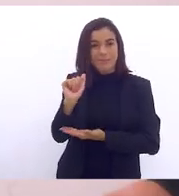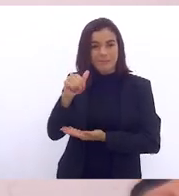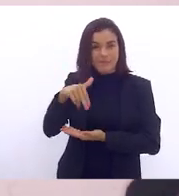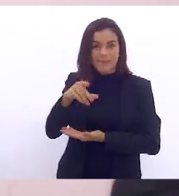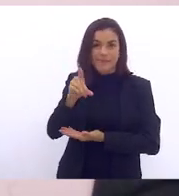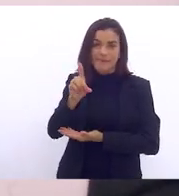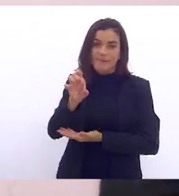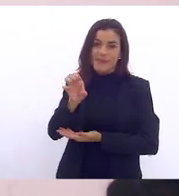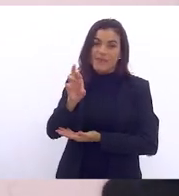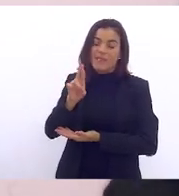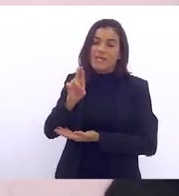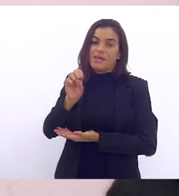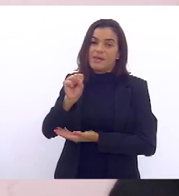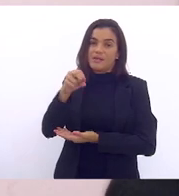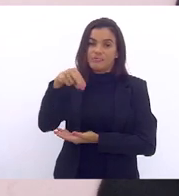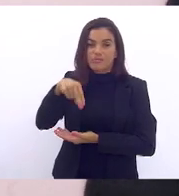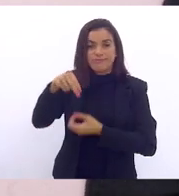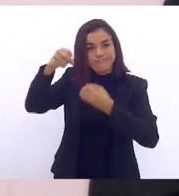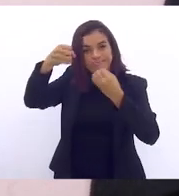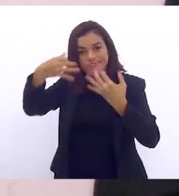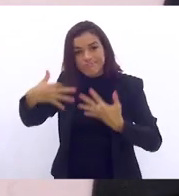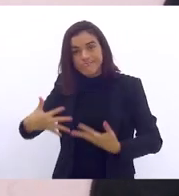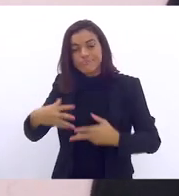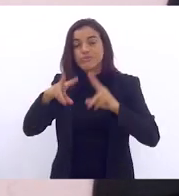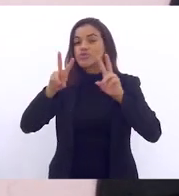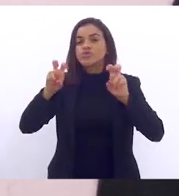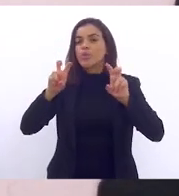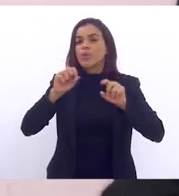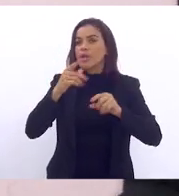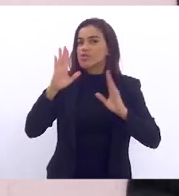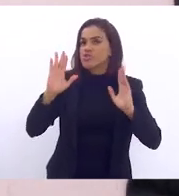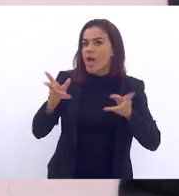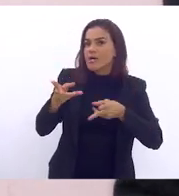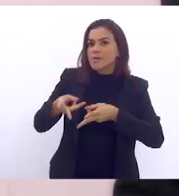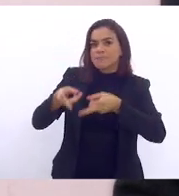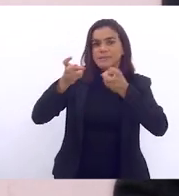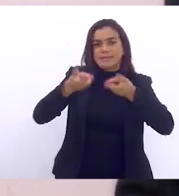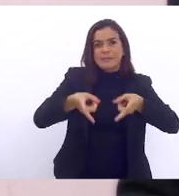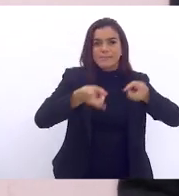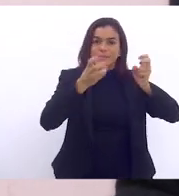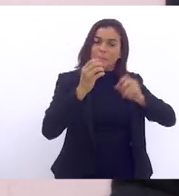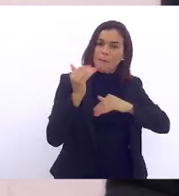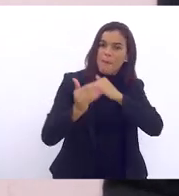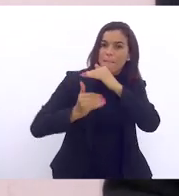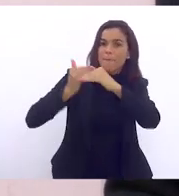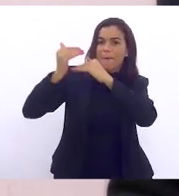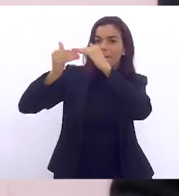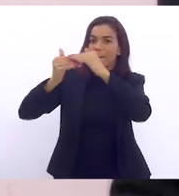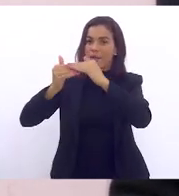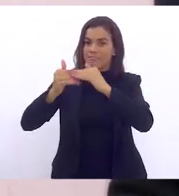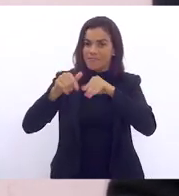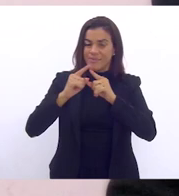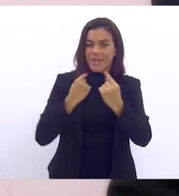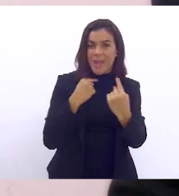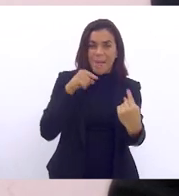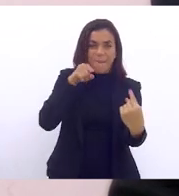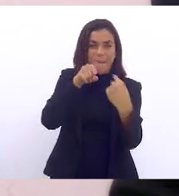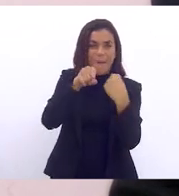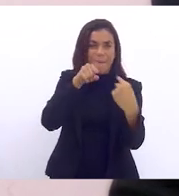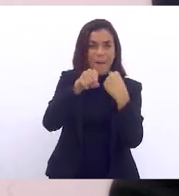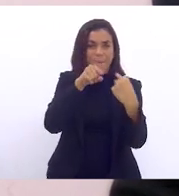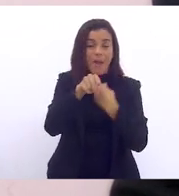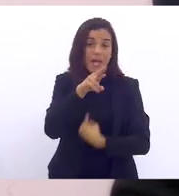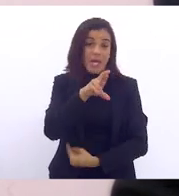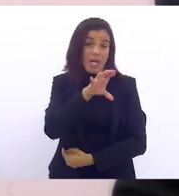não é a questão Das melhoras que são visíveis eh na Rio Santos na ocasião em que